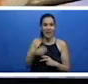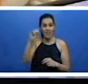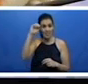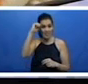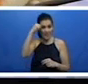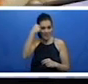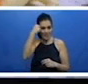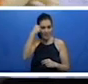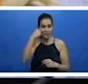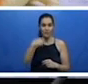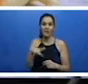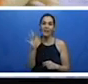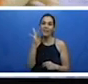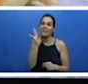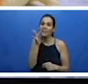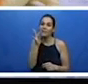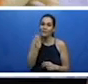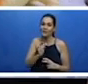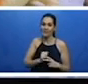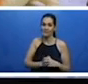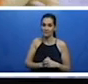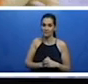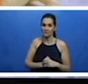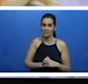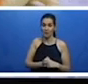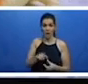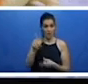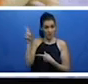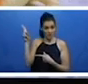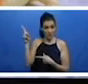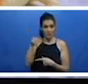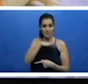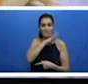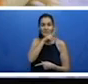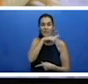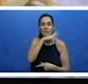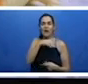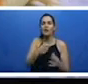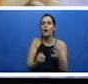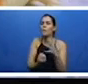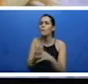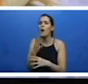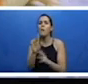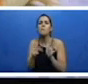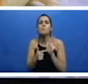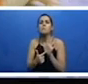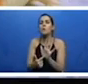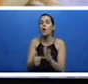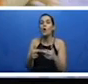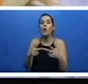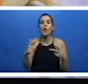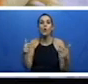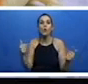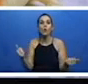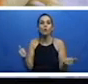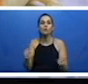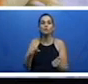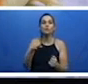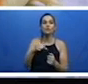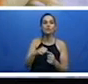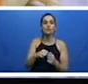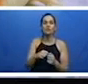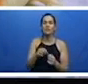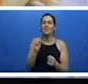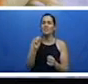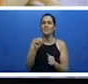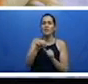e uma dourada. Esses animais apresentam um fenômeno muito interessante que poucos têm em comum, a neotenia, que é